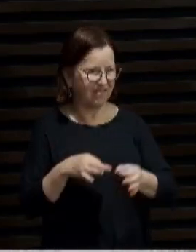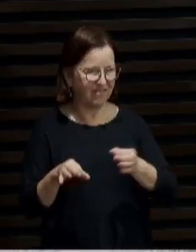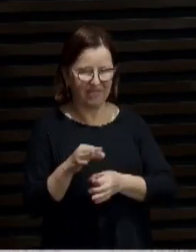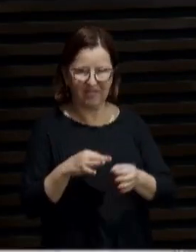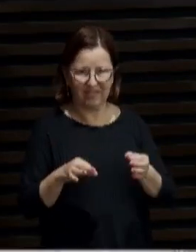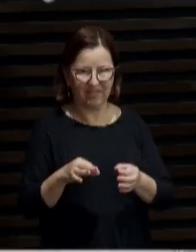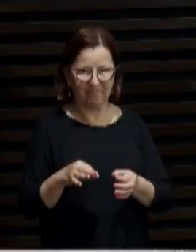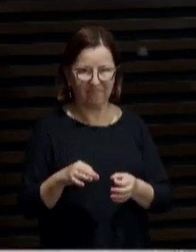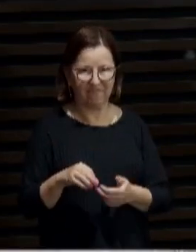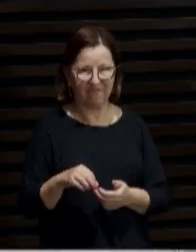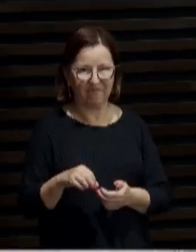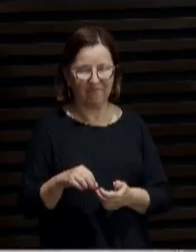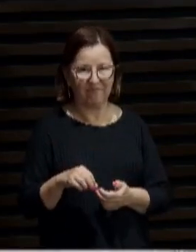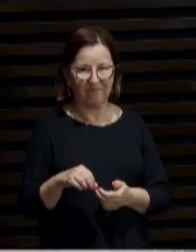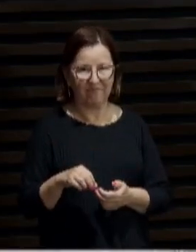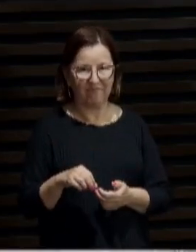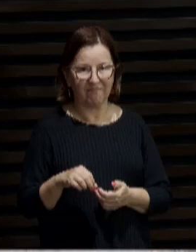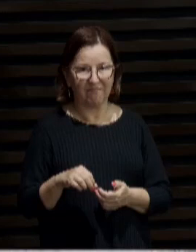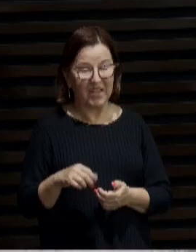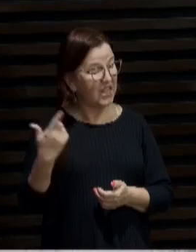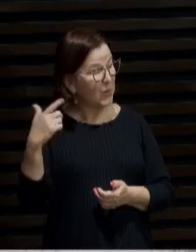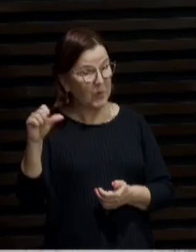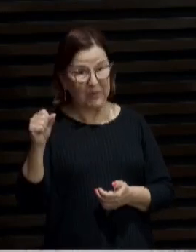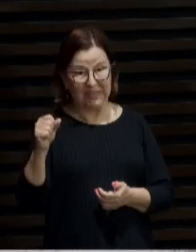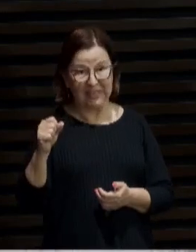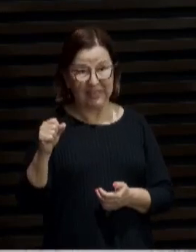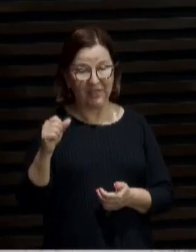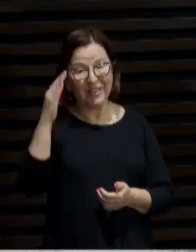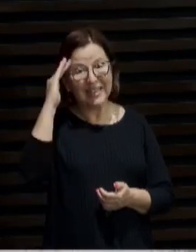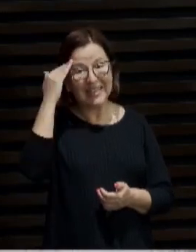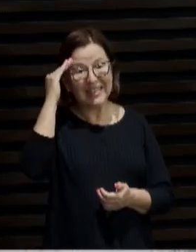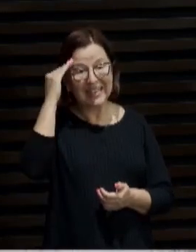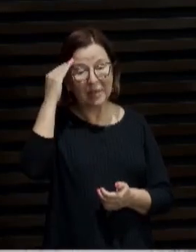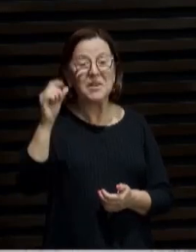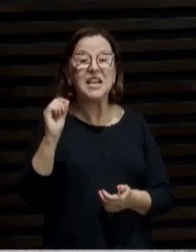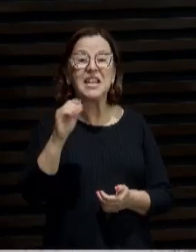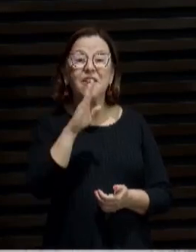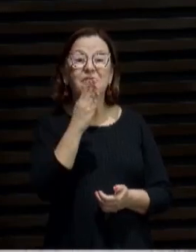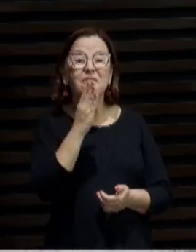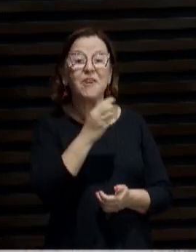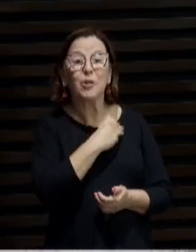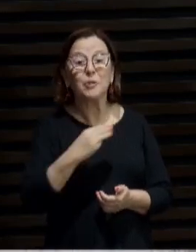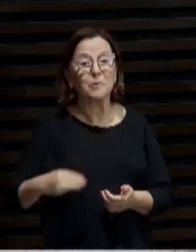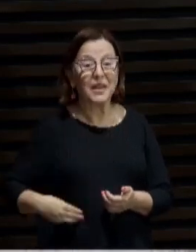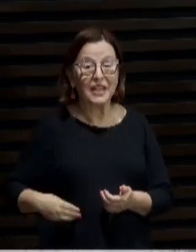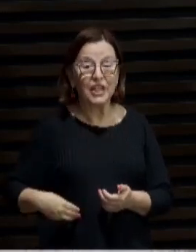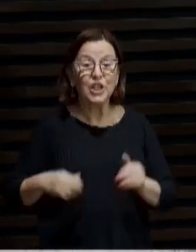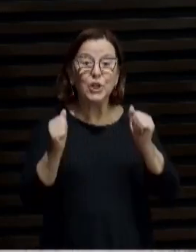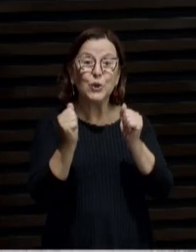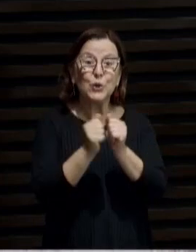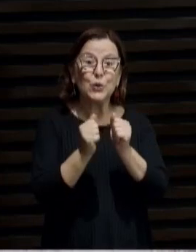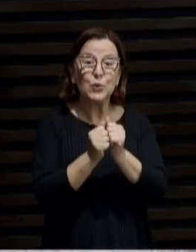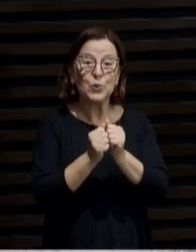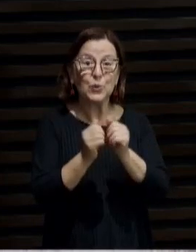e incapaz de identificar e de barrar os falsos mestres que haviam se infiltrado na comunidade com o intuito